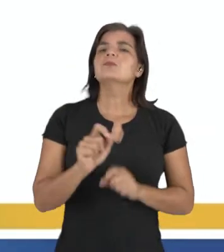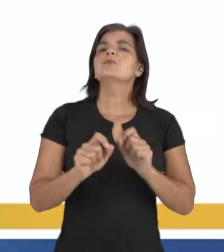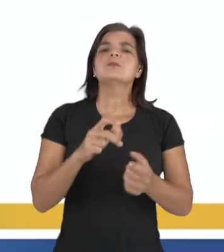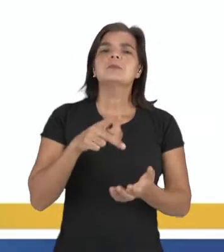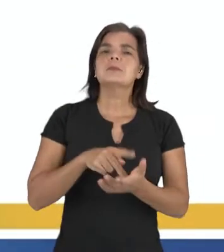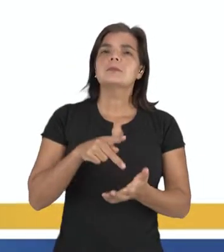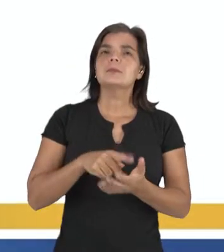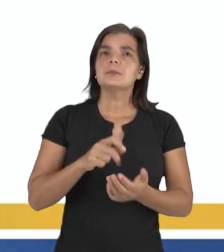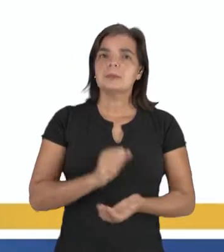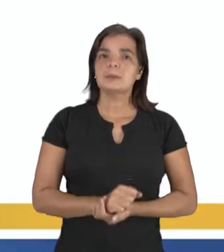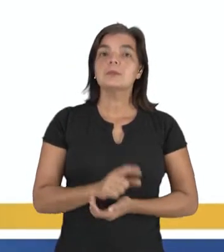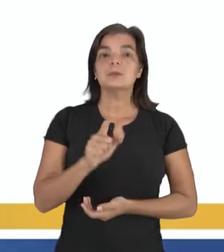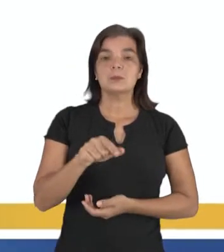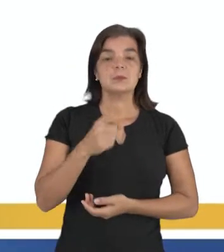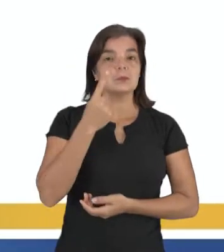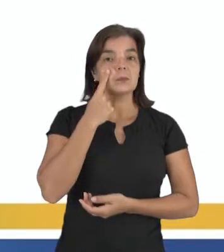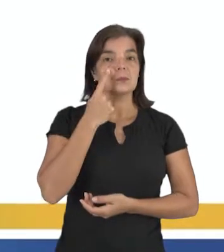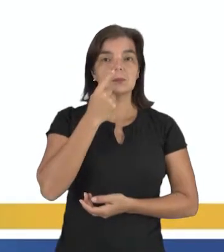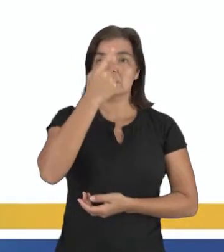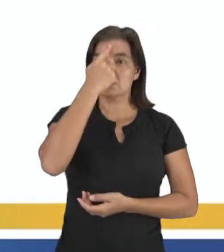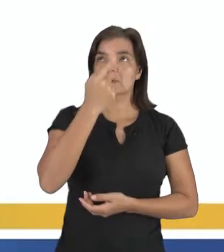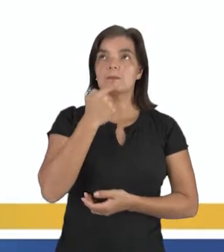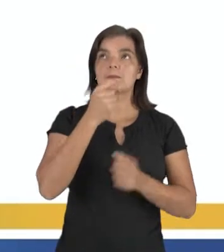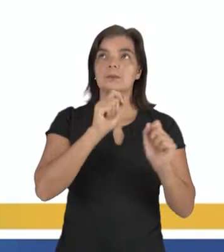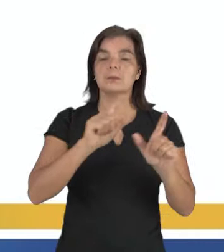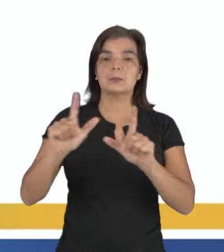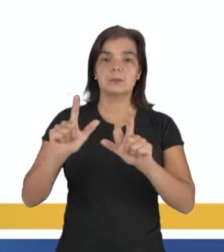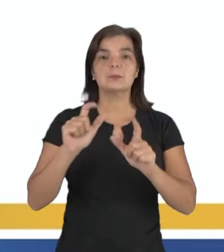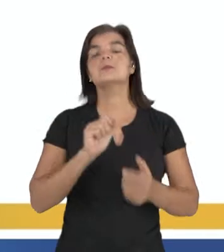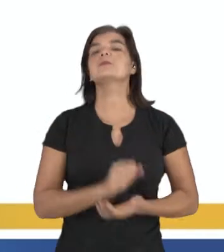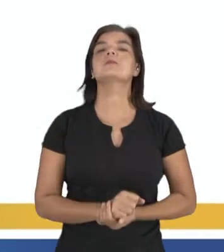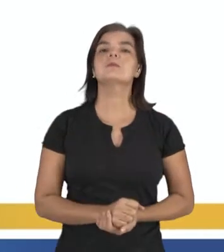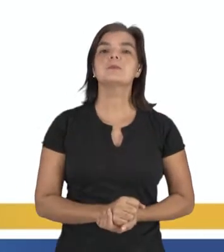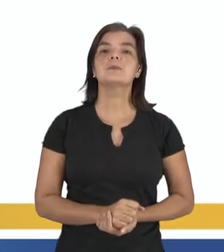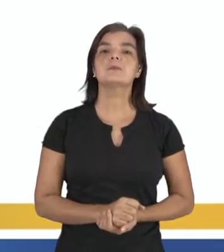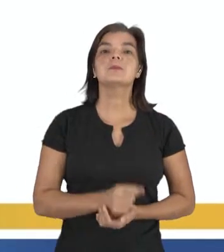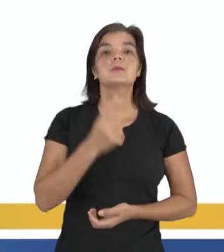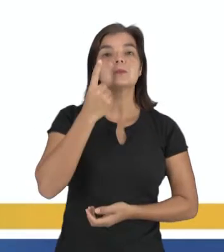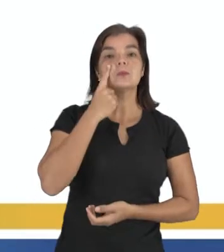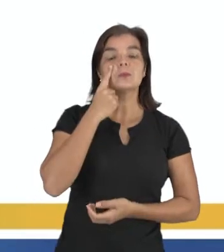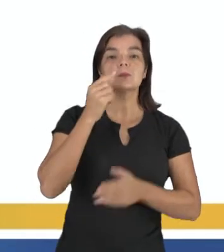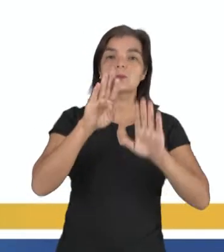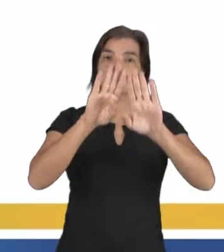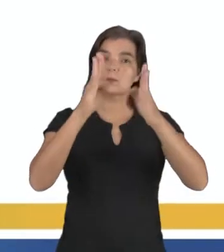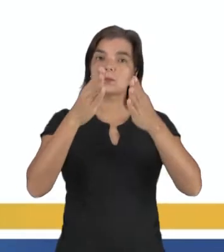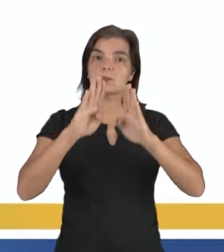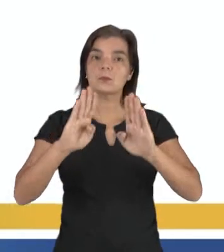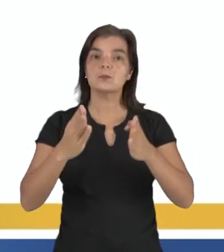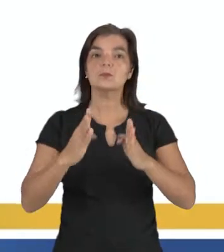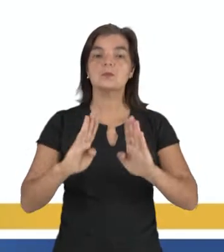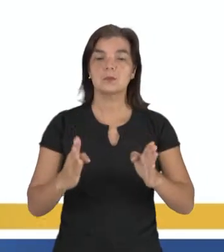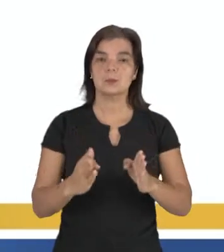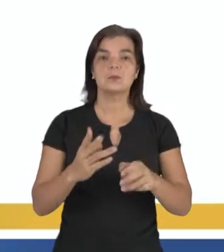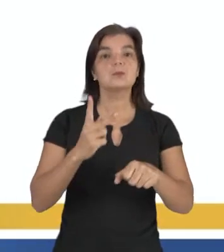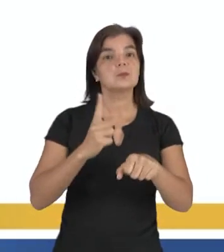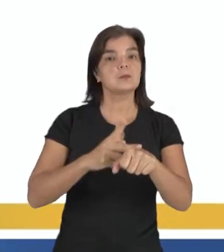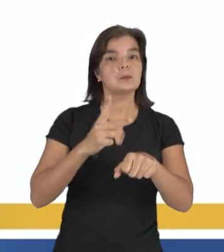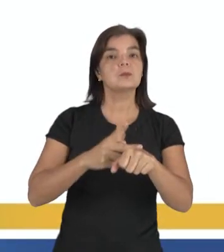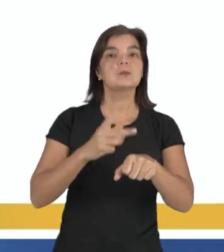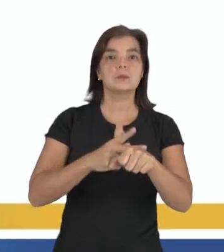é verdade? A verdade, vejam essa obra de arte, é uma escultura em mármore do